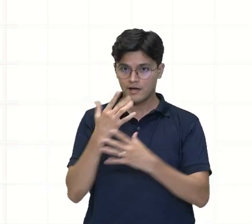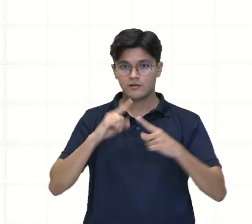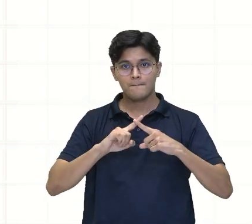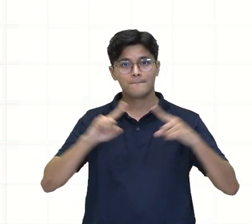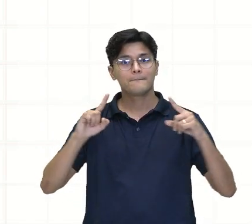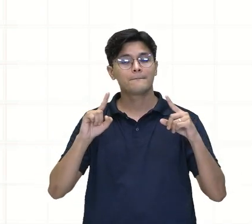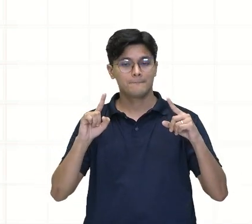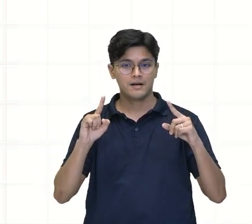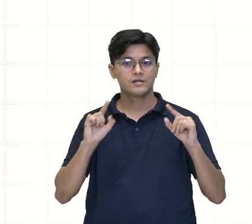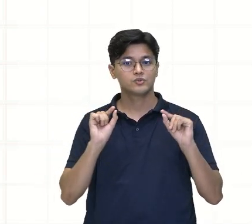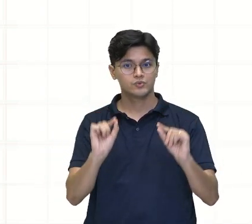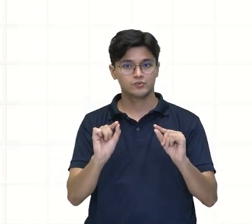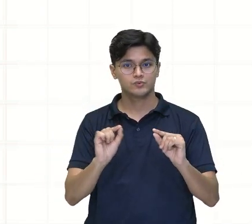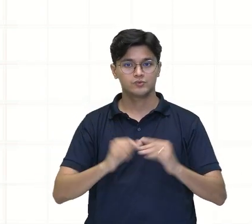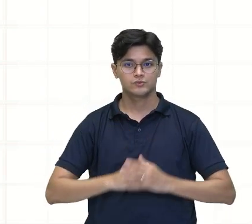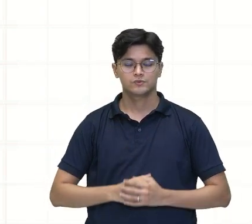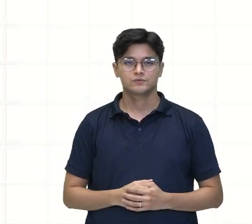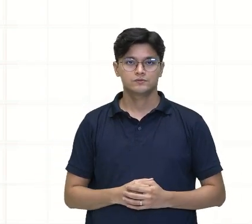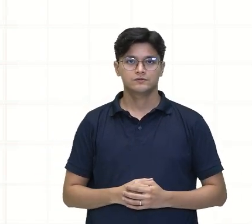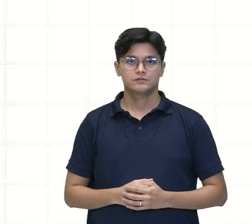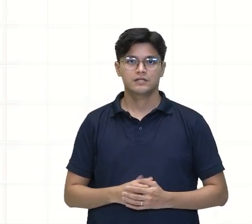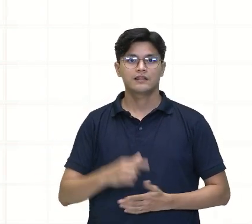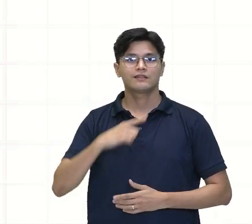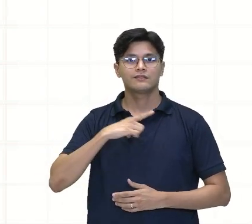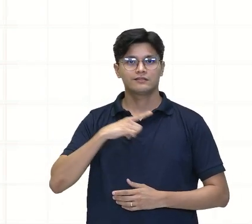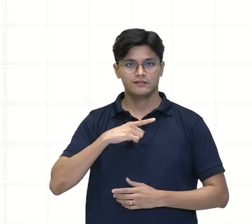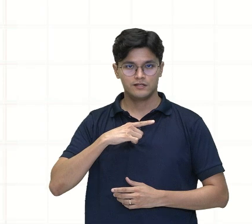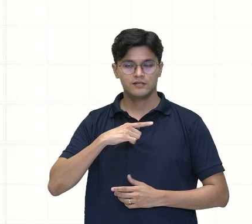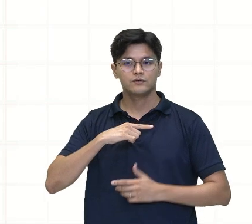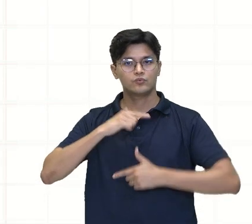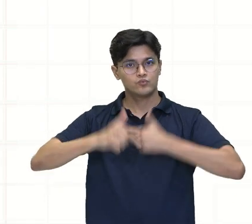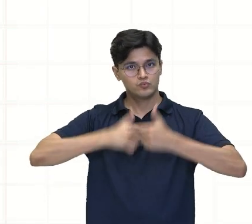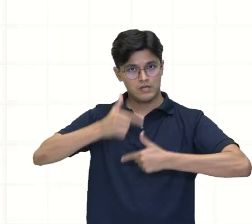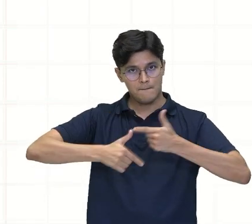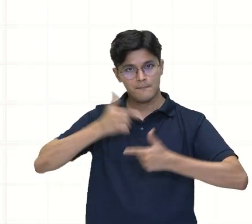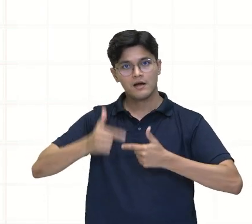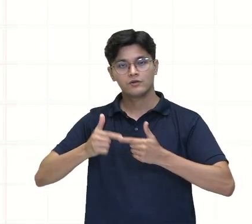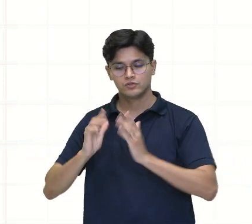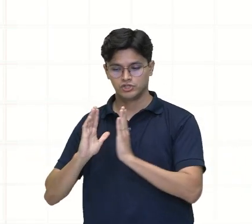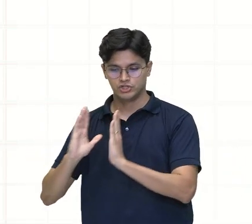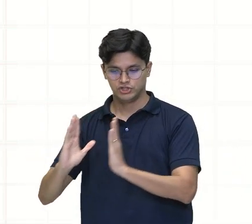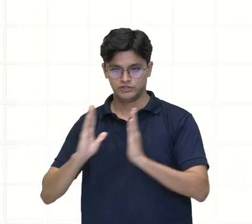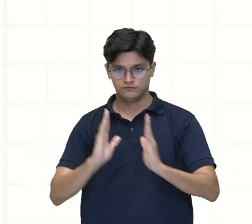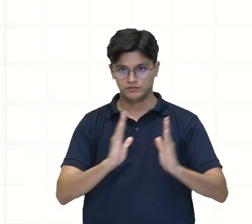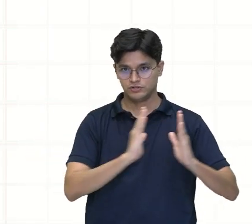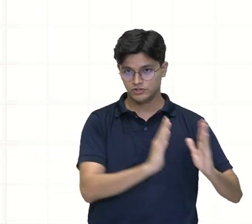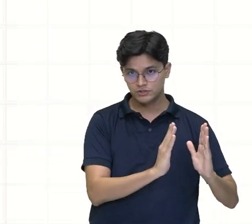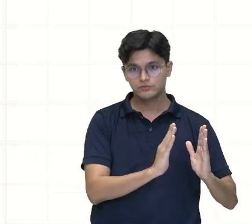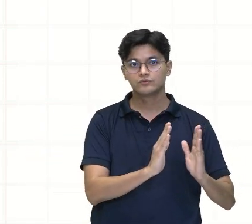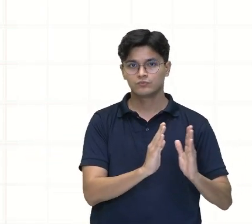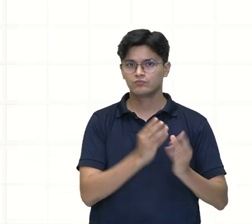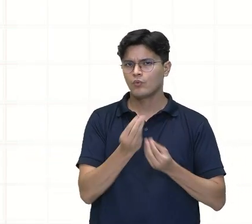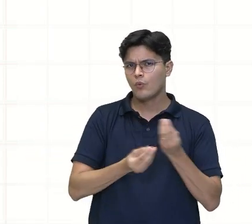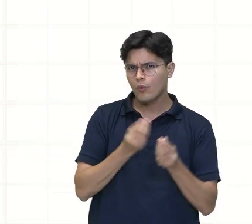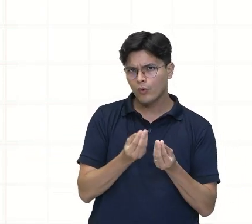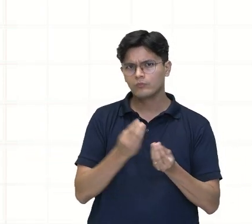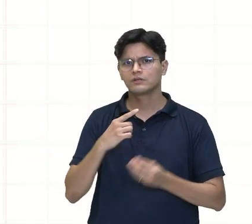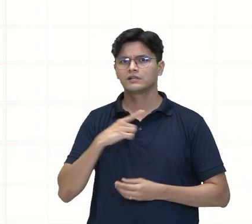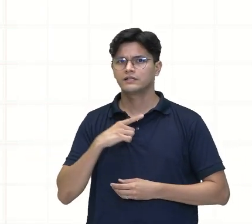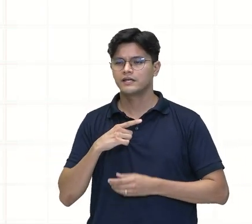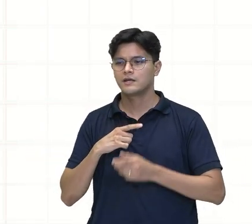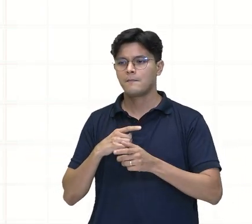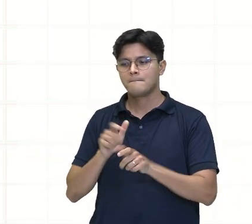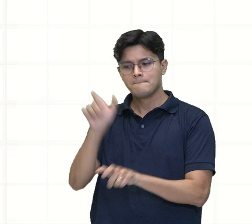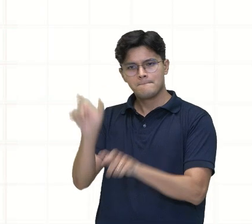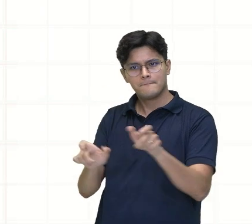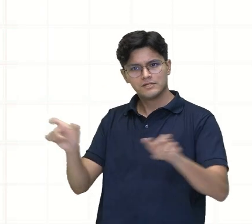elas são divididas, né, entre as pessoas, feita ali por um número de trabalhadores maior, então não tem só uma